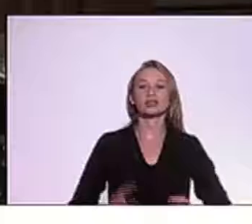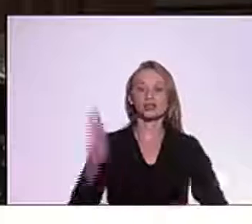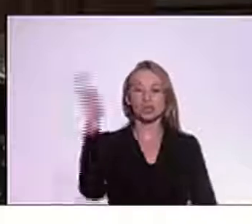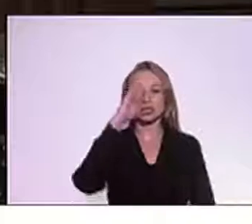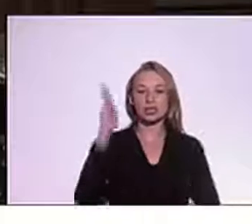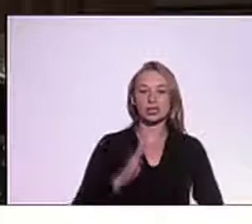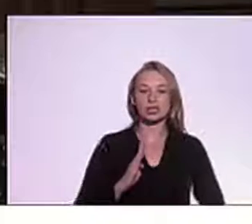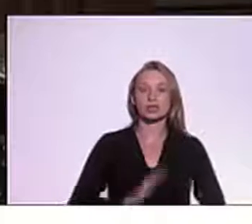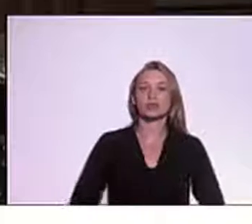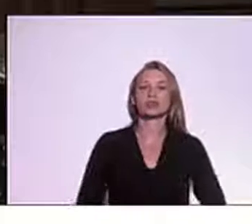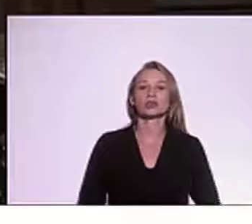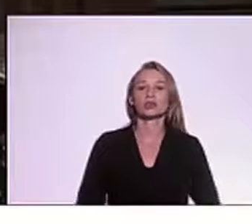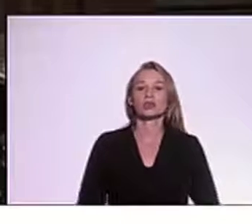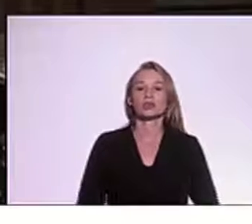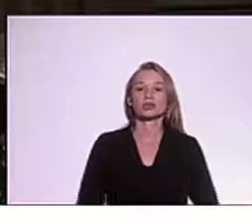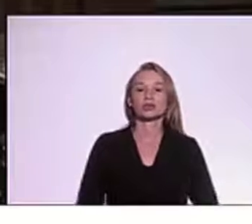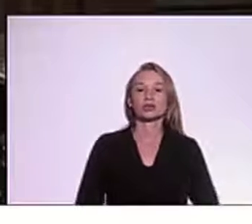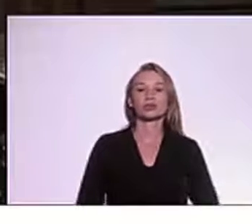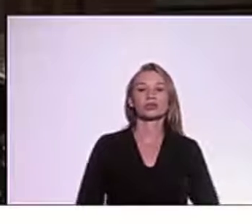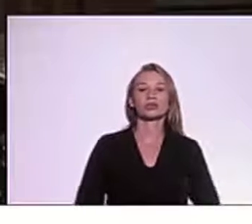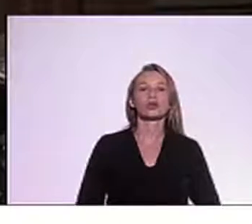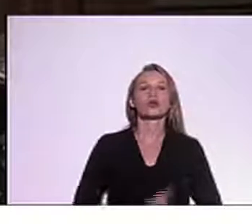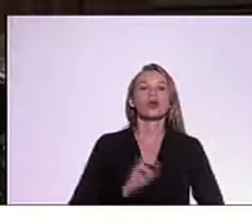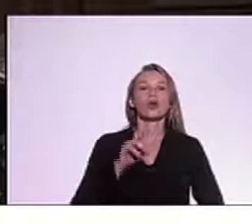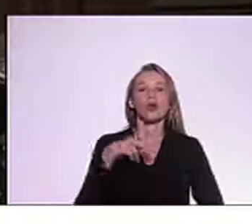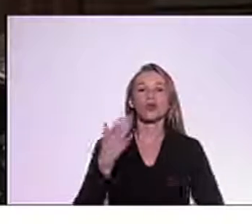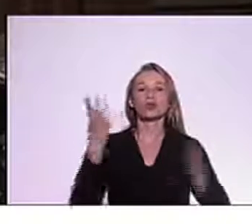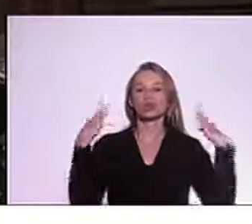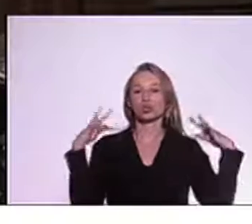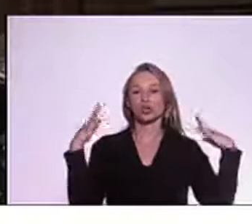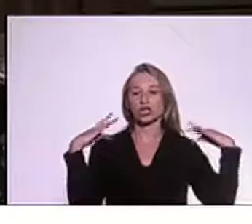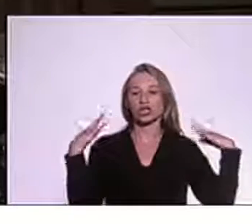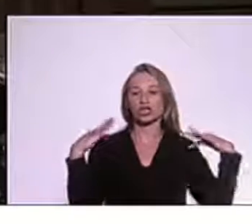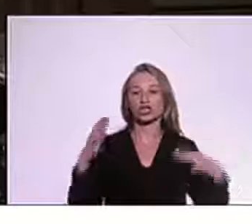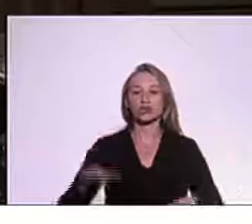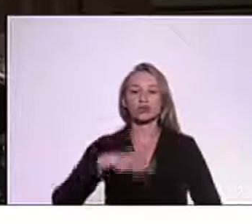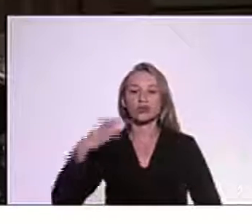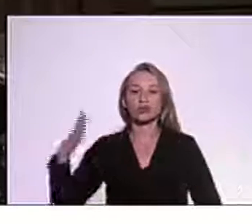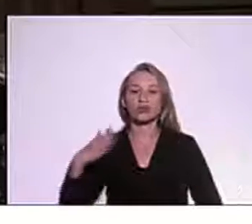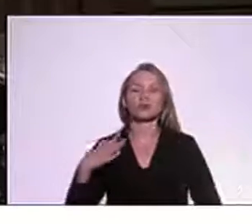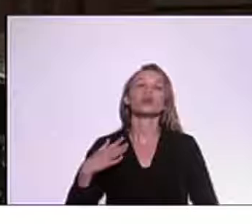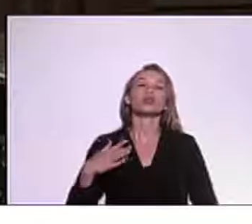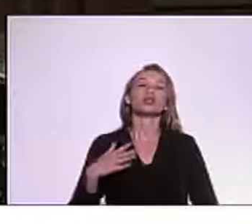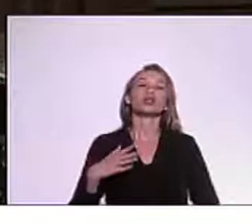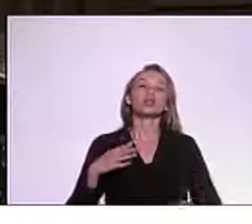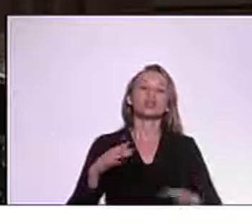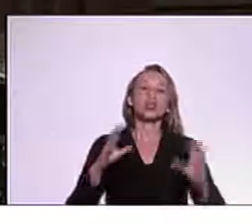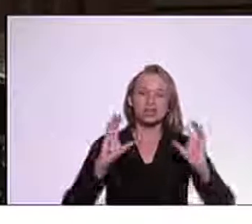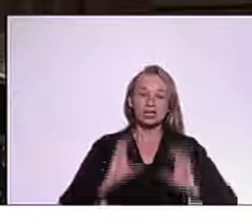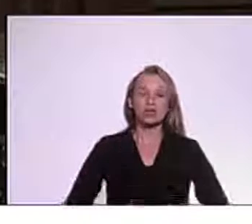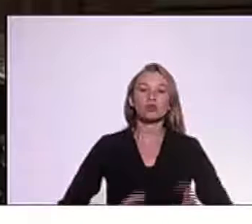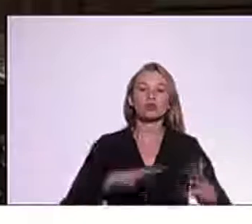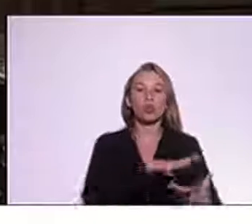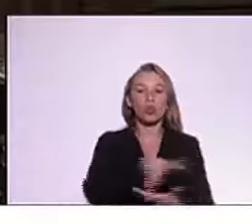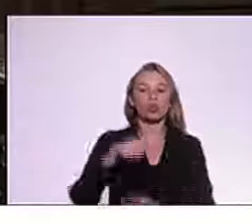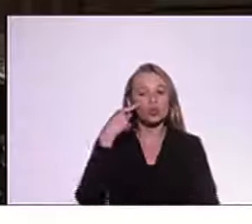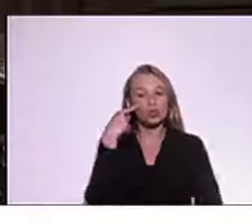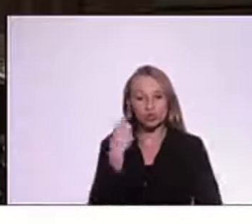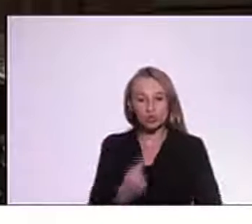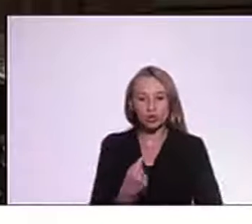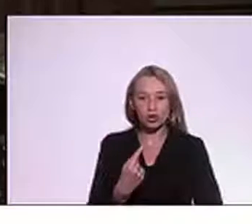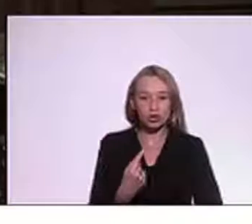brasileiros ou turistas internacionais ou cidadãos do mundo, quando assistiam aquelas